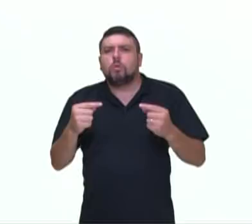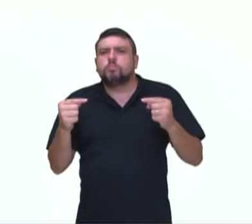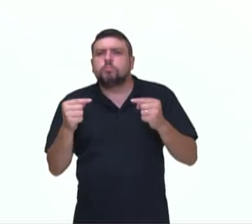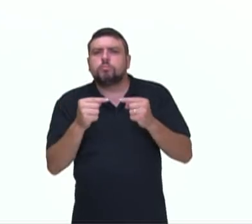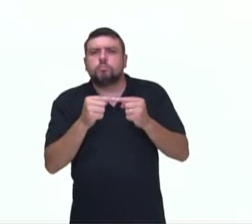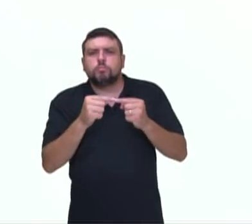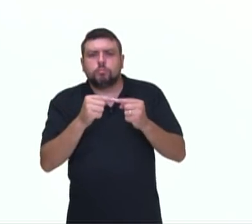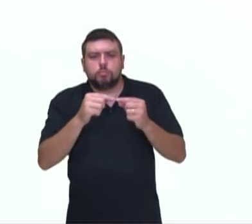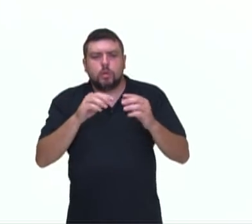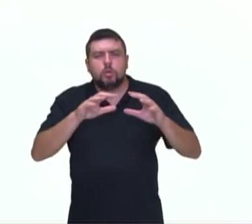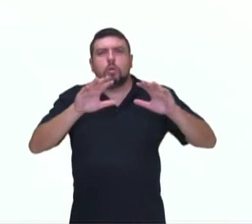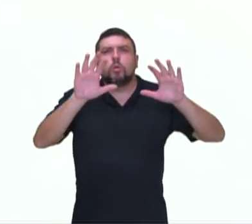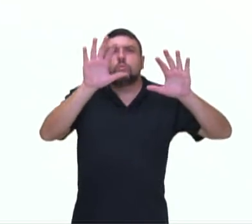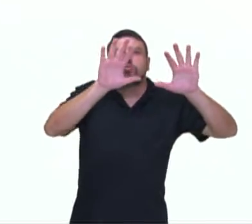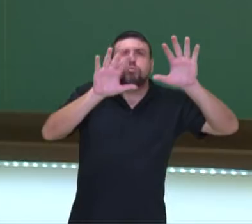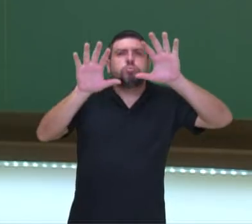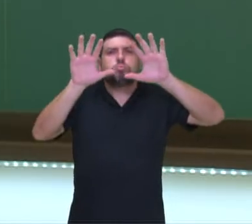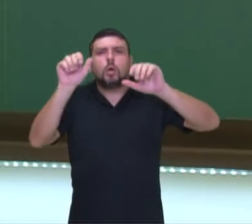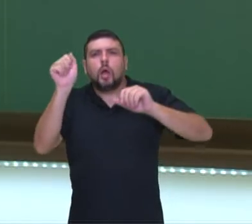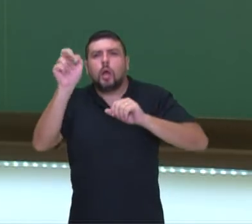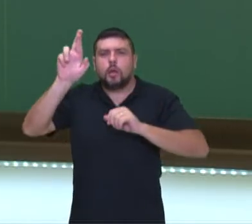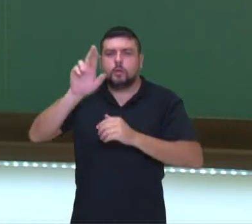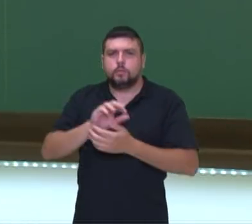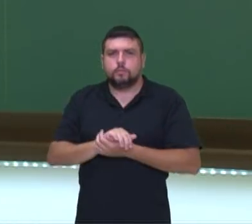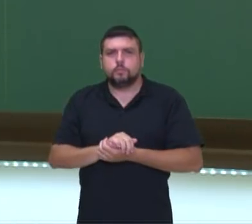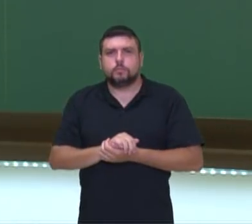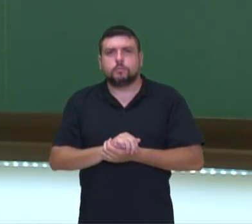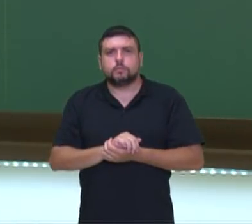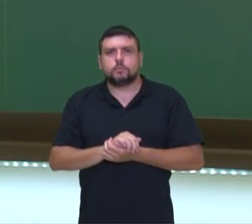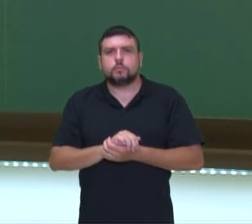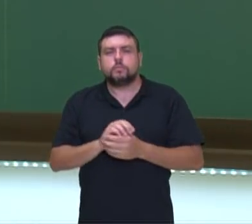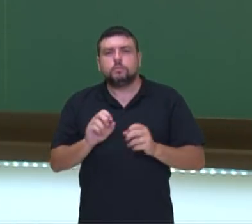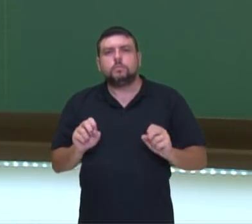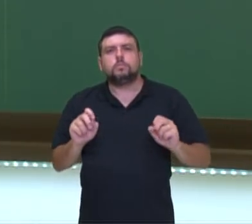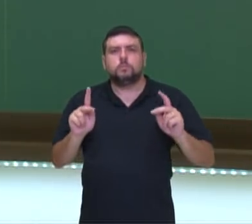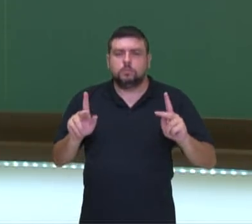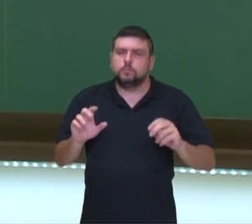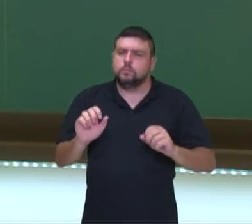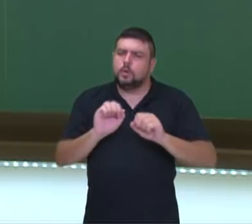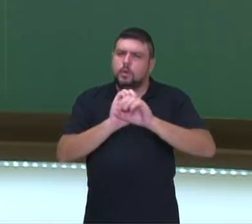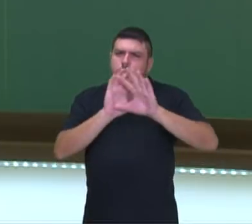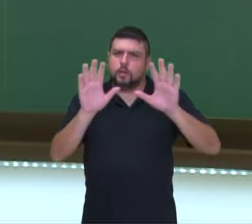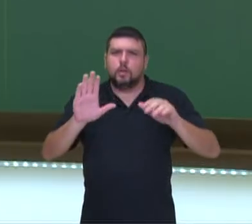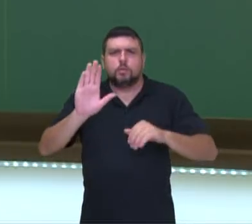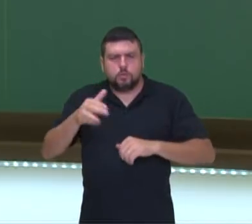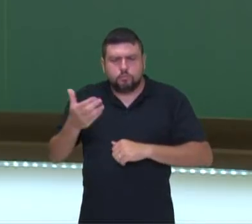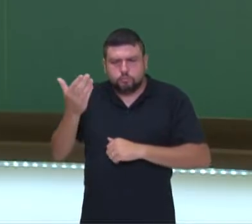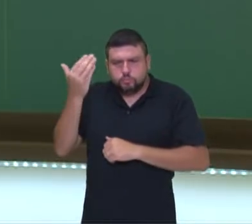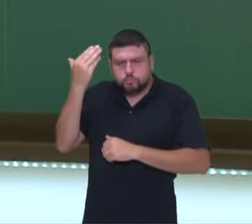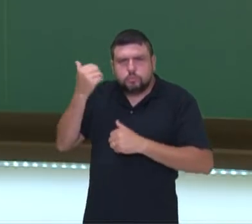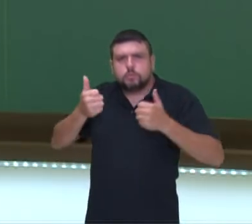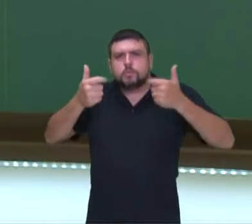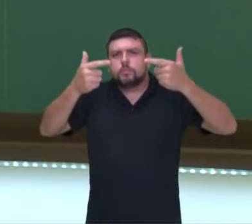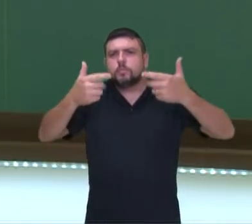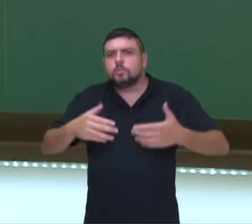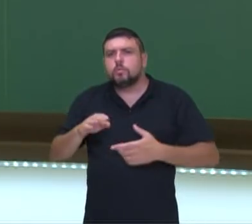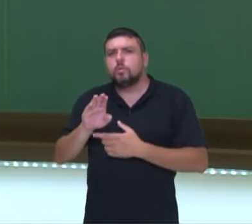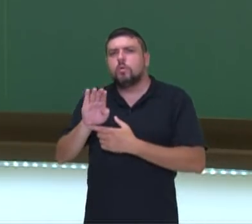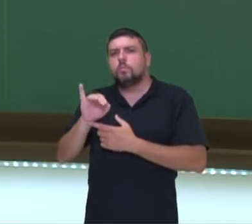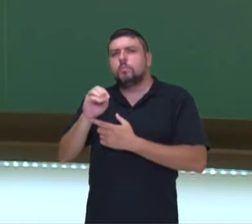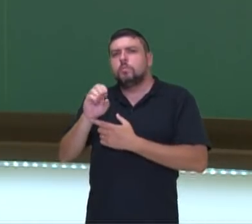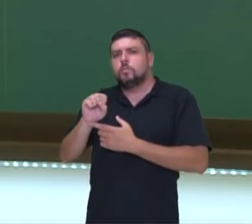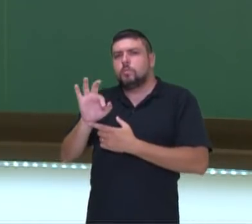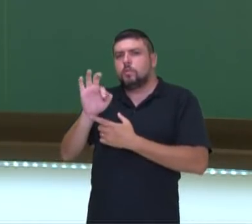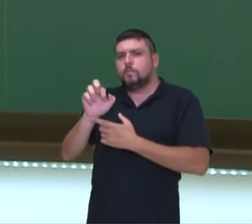à atmosfera. Claro que eu apresentei para vocês lá no começo das aulas o que é biosfera. Eu não adentrei, eu não